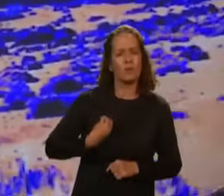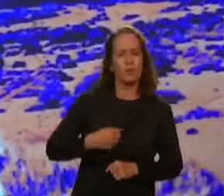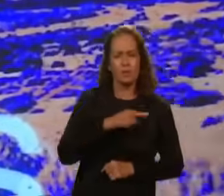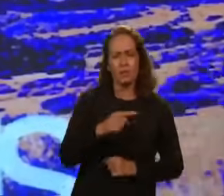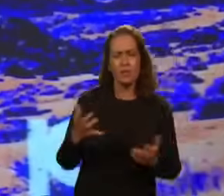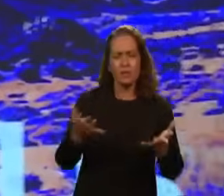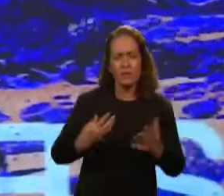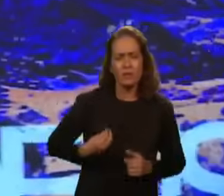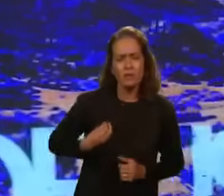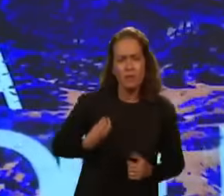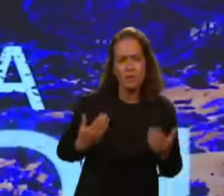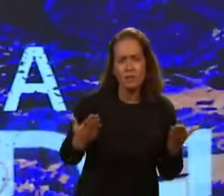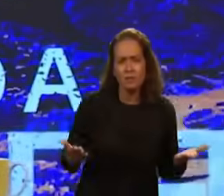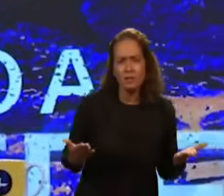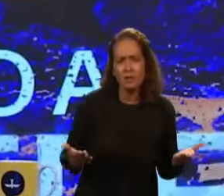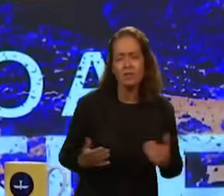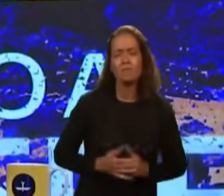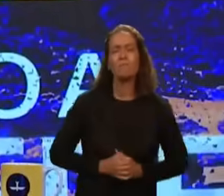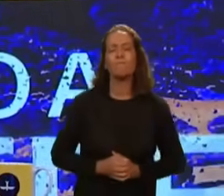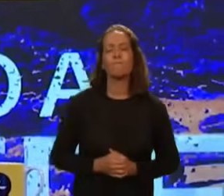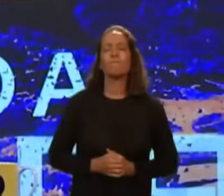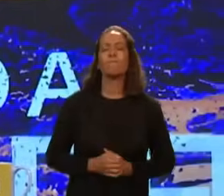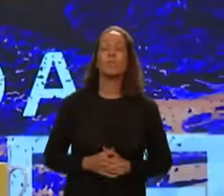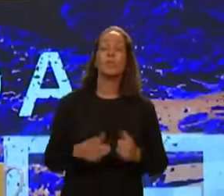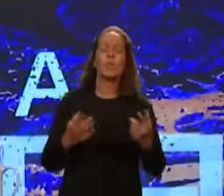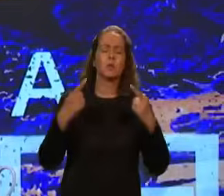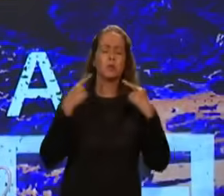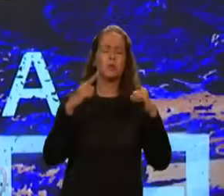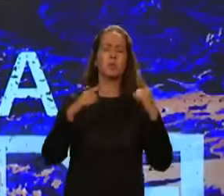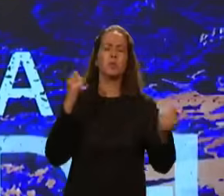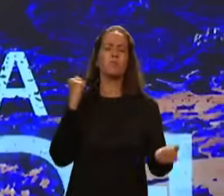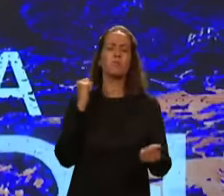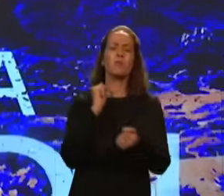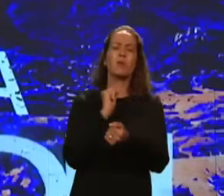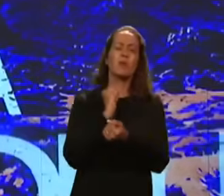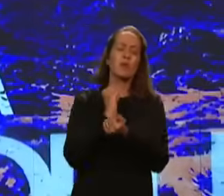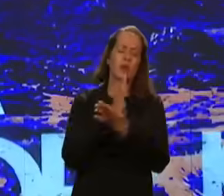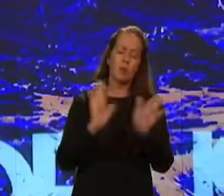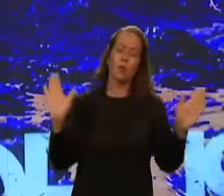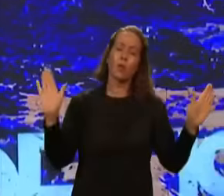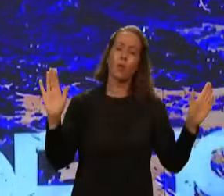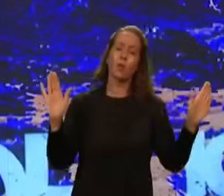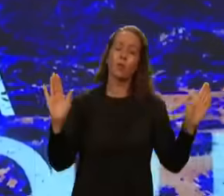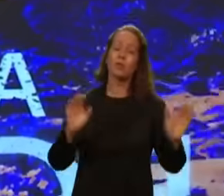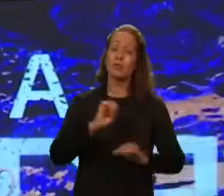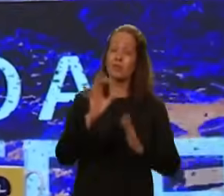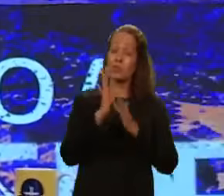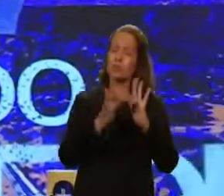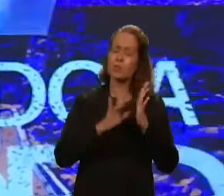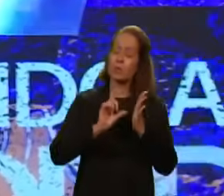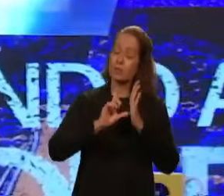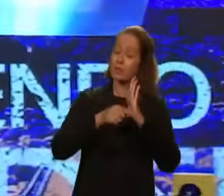assim? Então nunca mais reclame quando ele atrasar, porque muitas